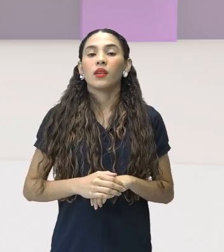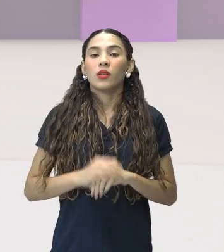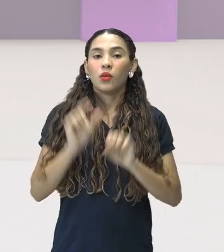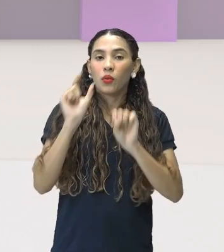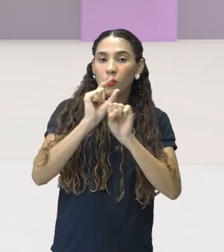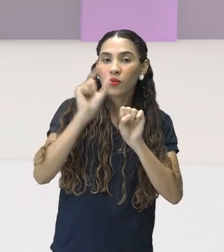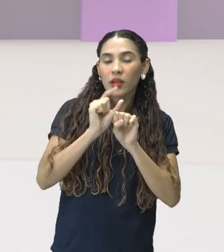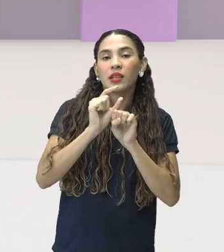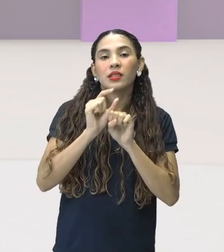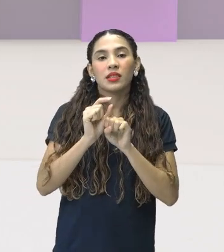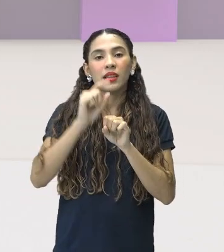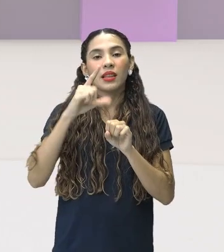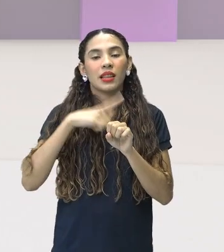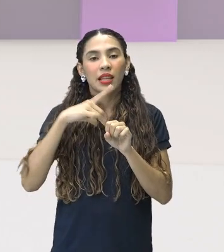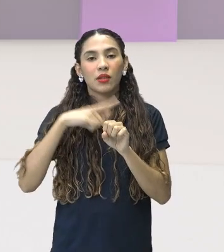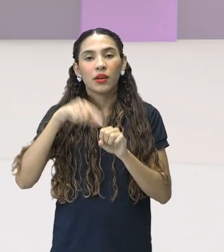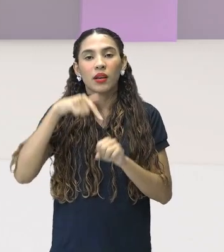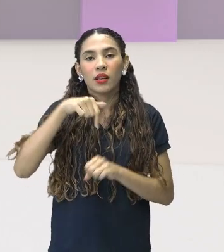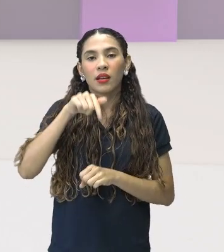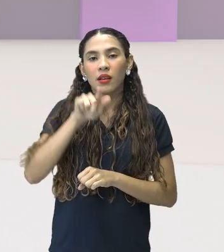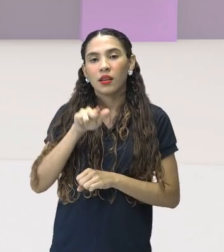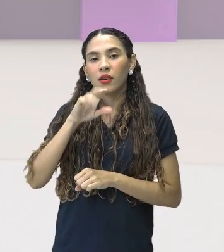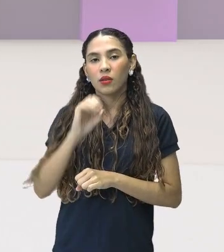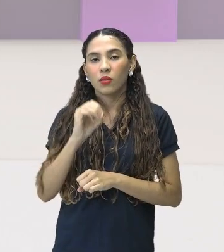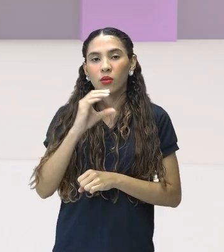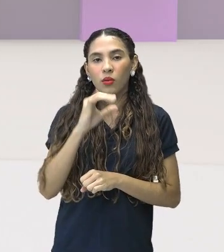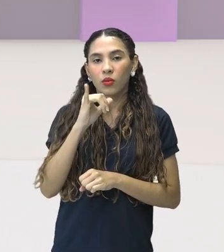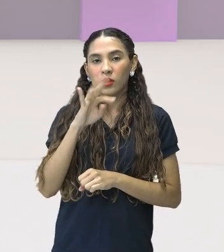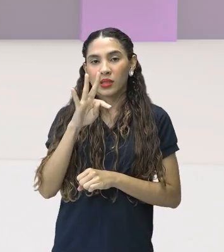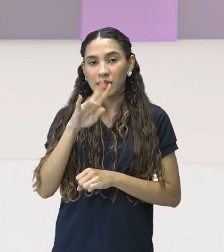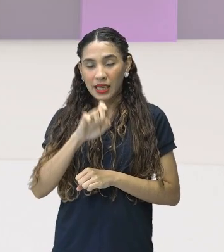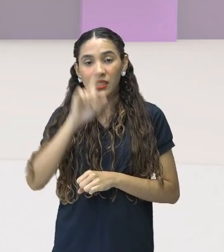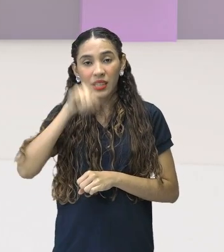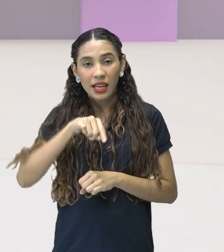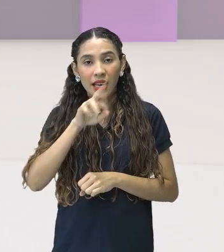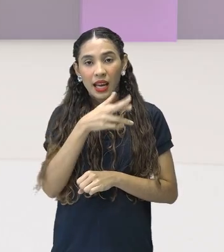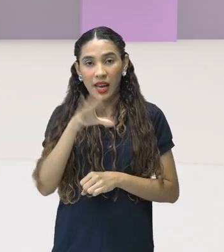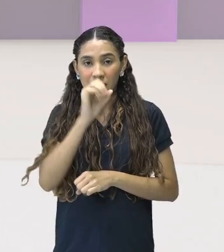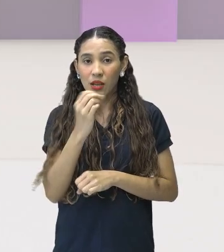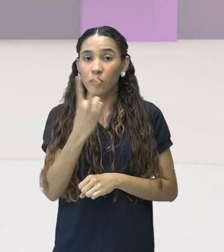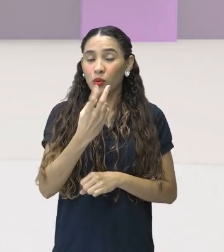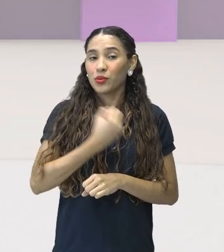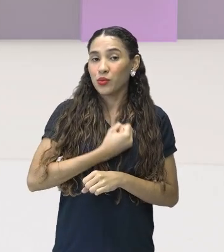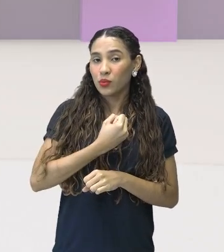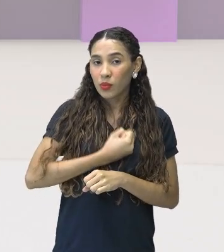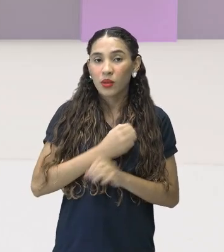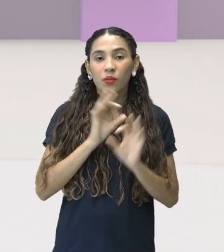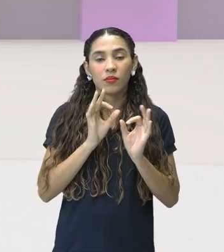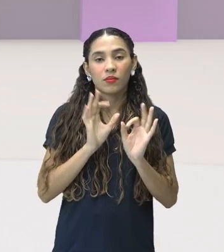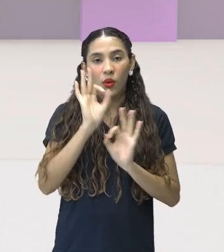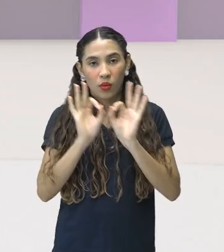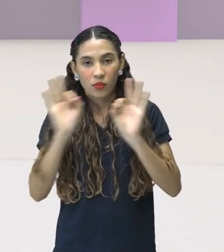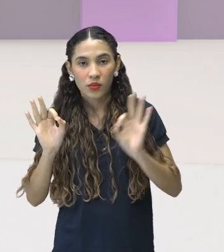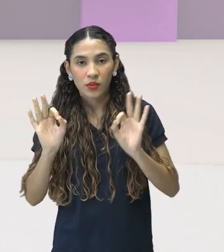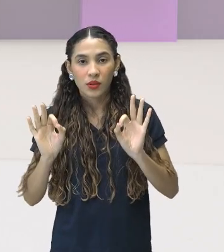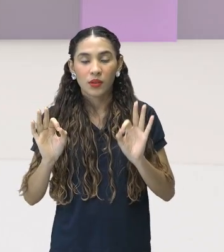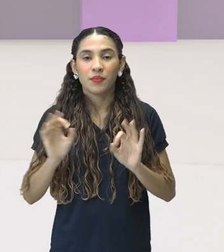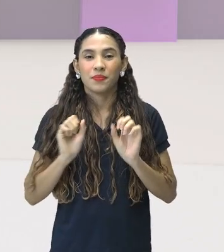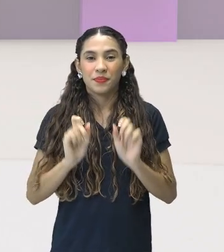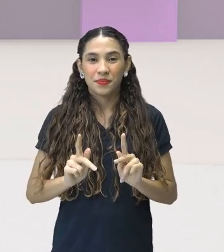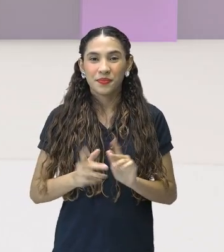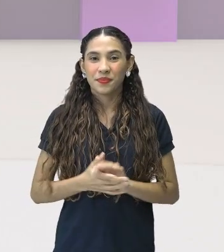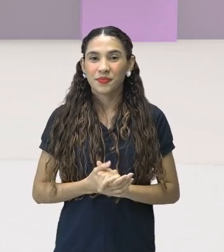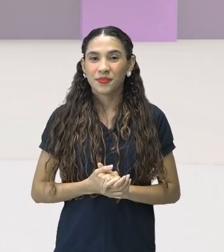quociente obtido é a razão entre esses 2 números, tomados na ordem